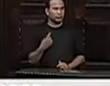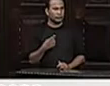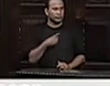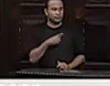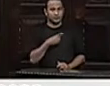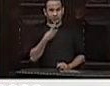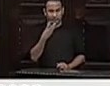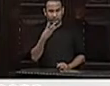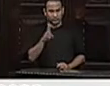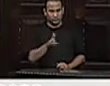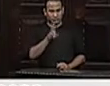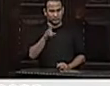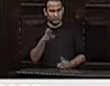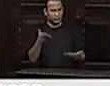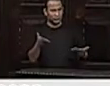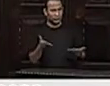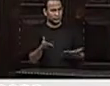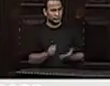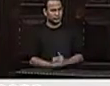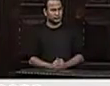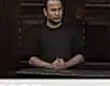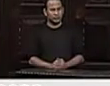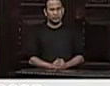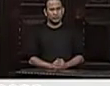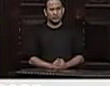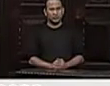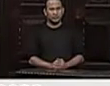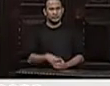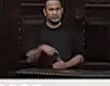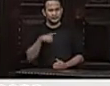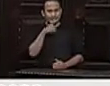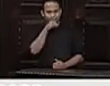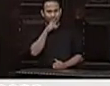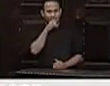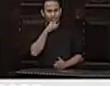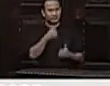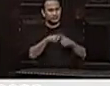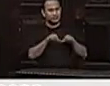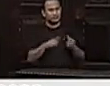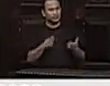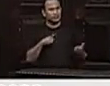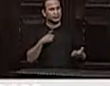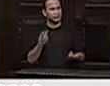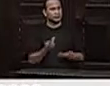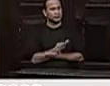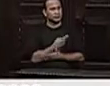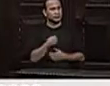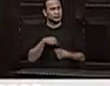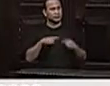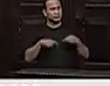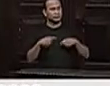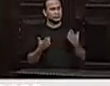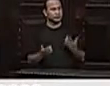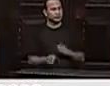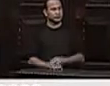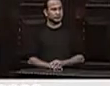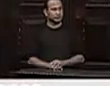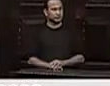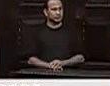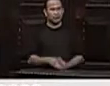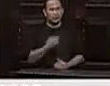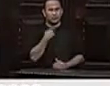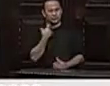3 universidades hoje absolutamente capengas, sacrificadas por esta política orçamentária e esta política de governo. Então nós não